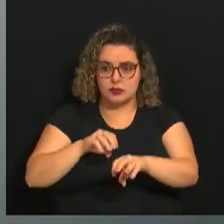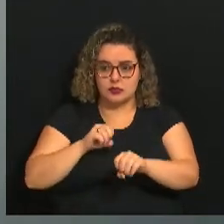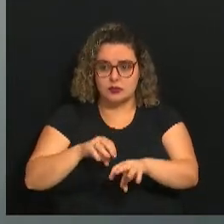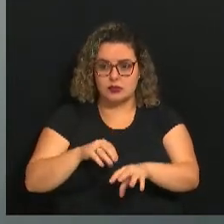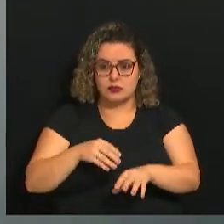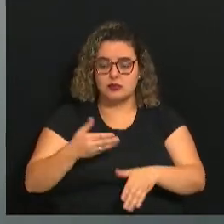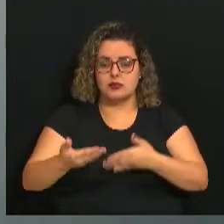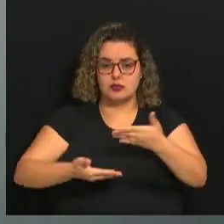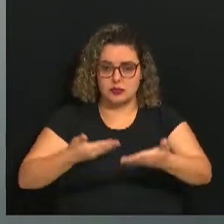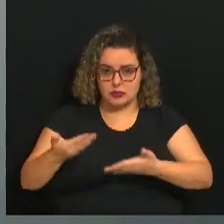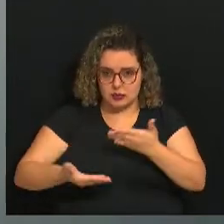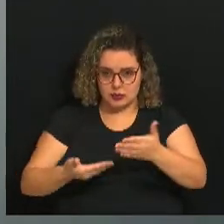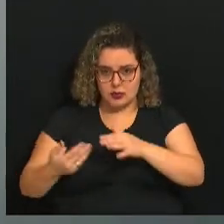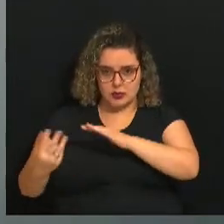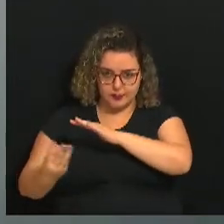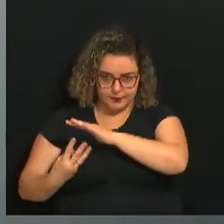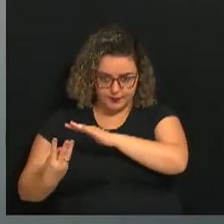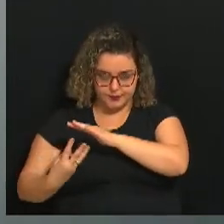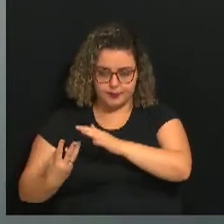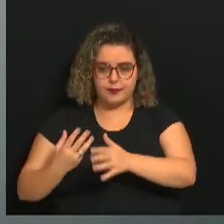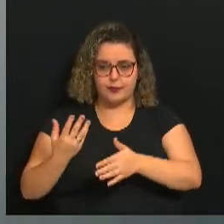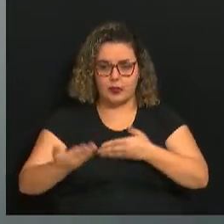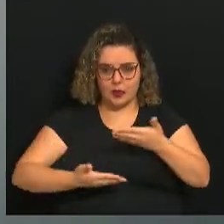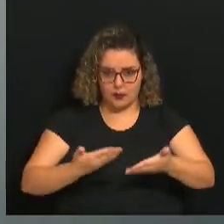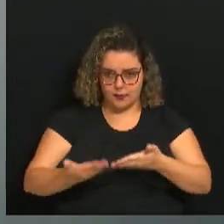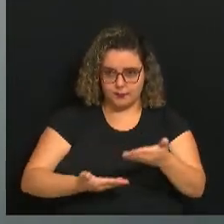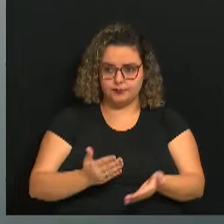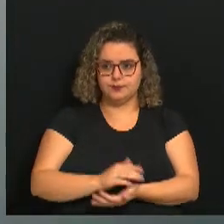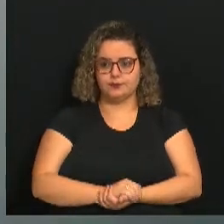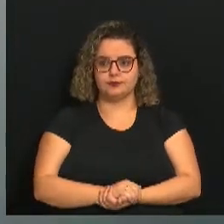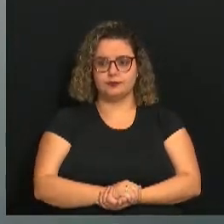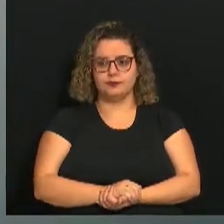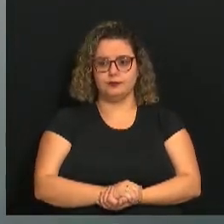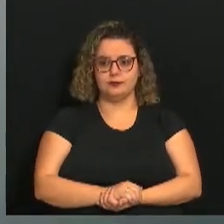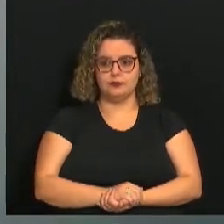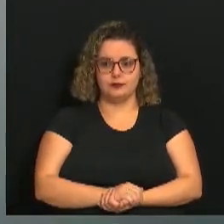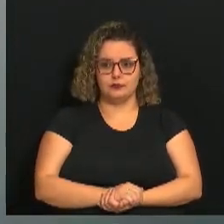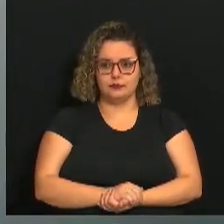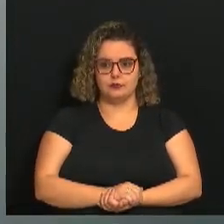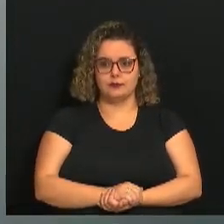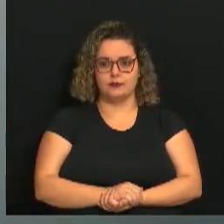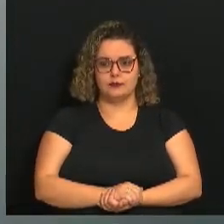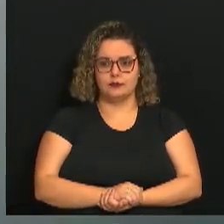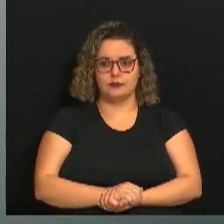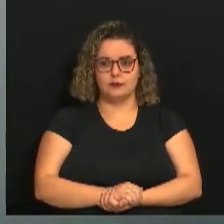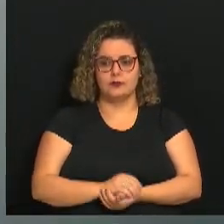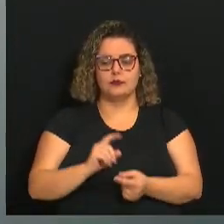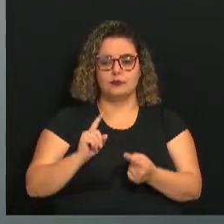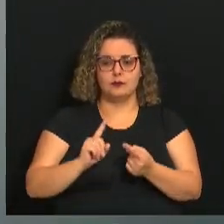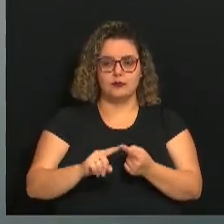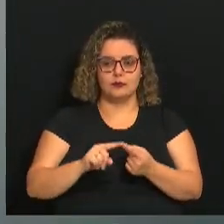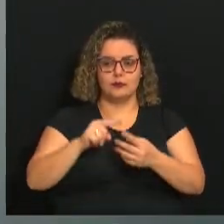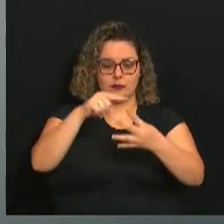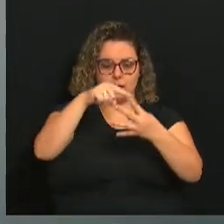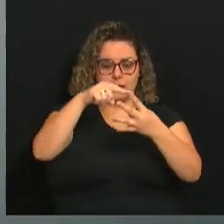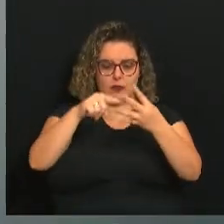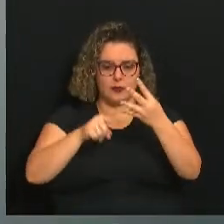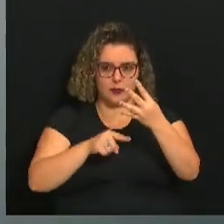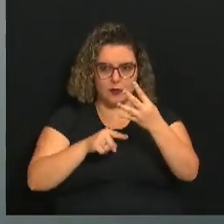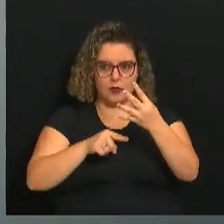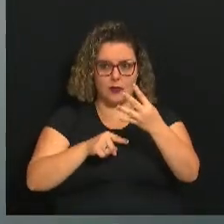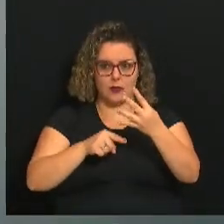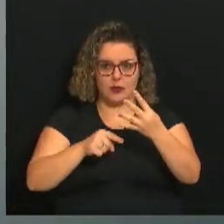serviços terceirizados. Nós temos serviços terceirizados, nós temos 4 grandes